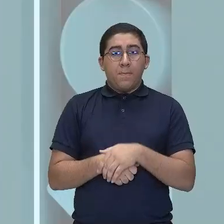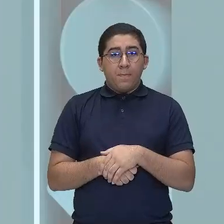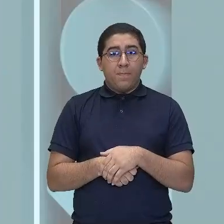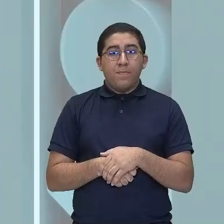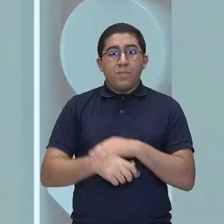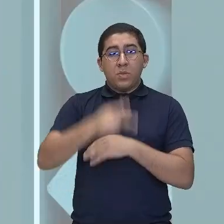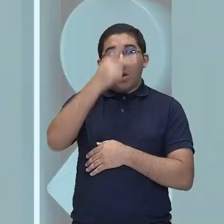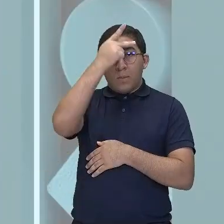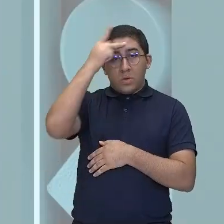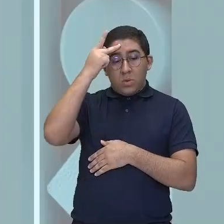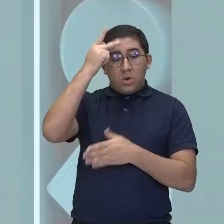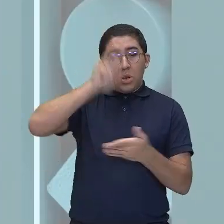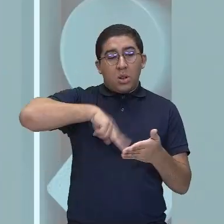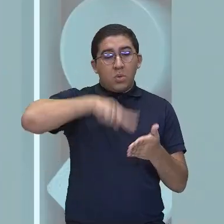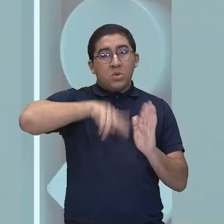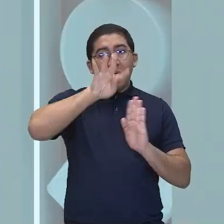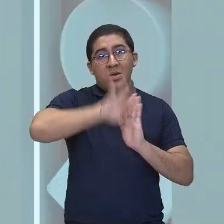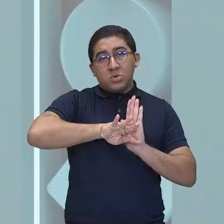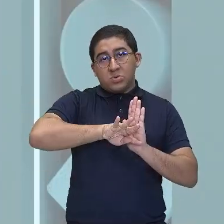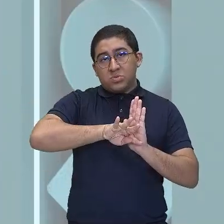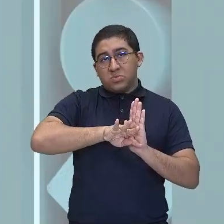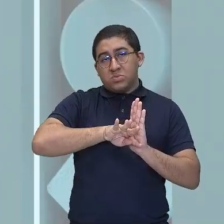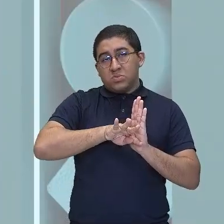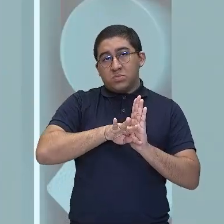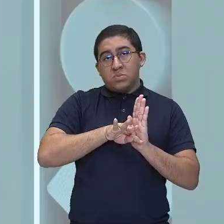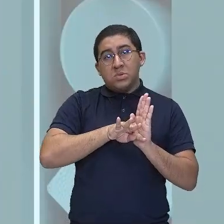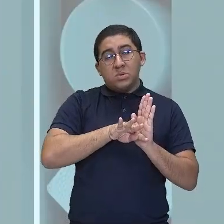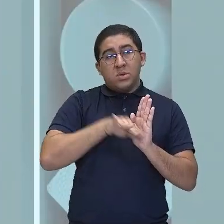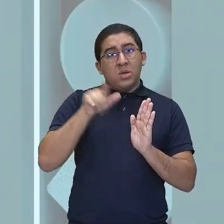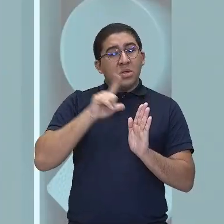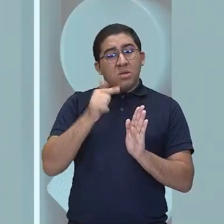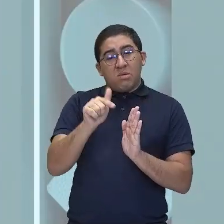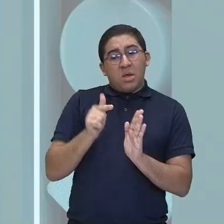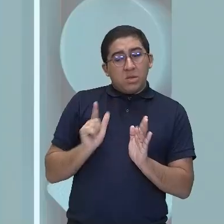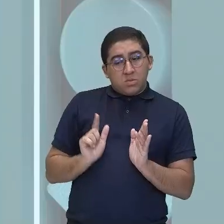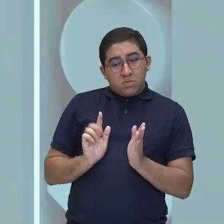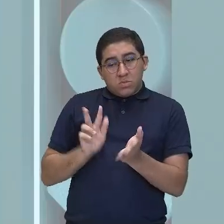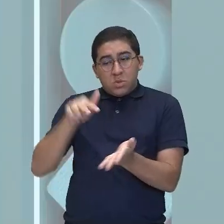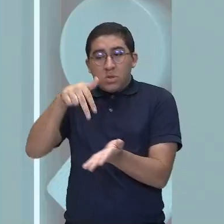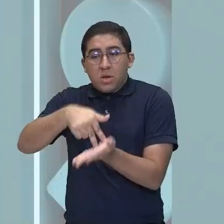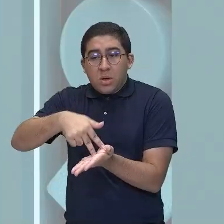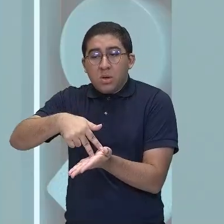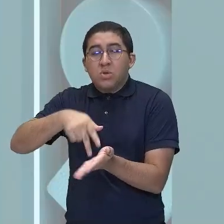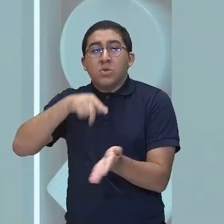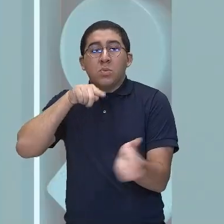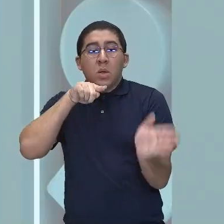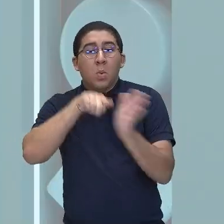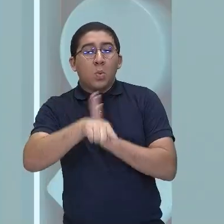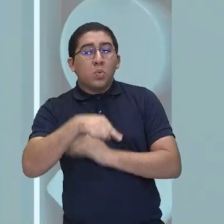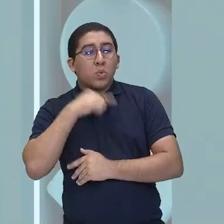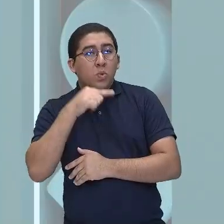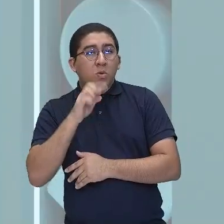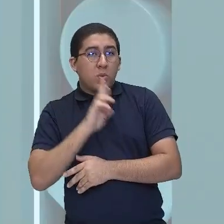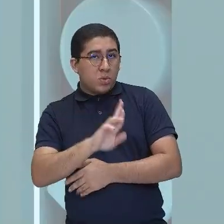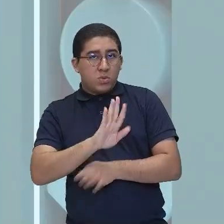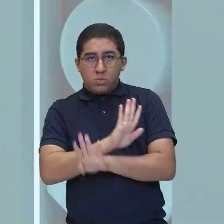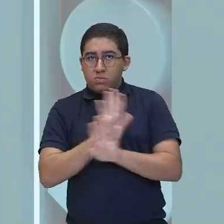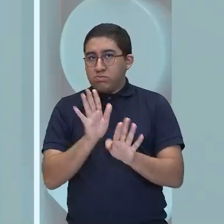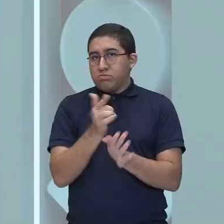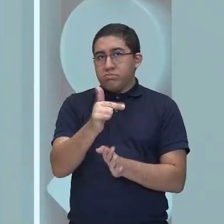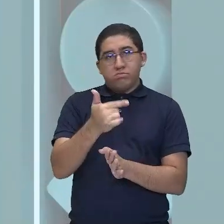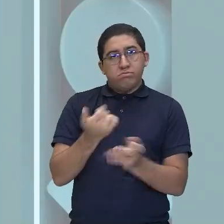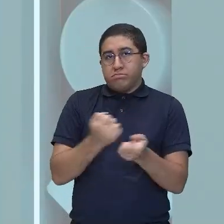do texto, ele não está lá presente para te explicar alguma dúvida que você tiver, não é verdade? Então, por isso